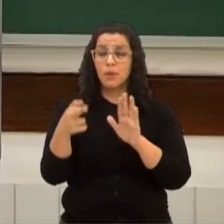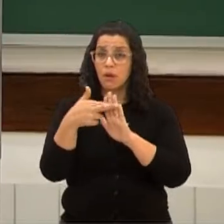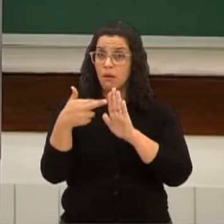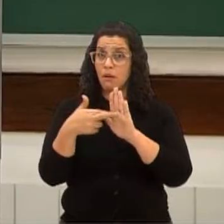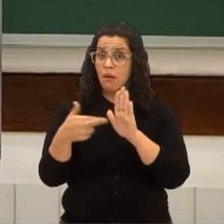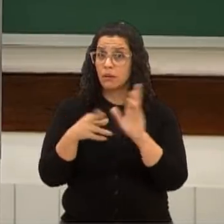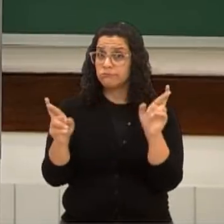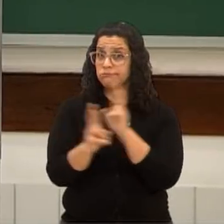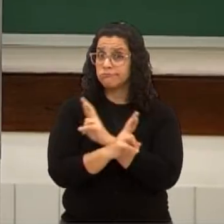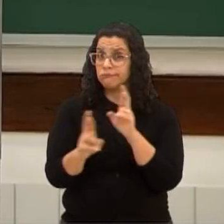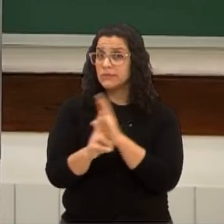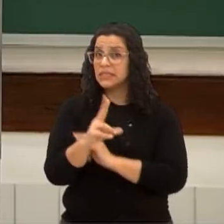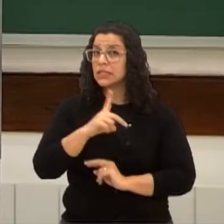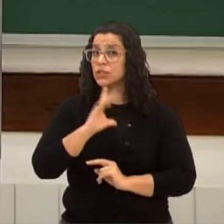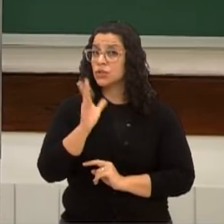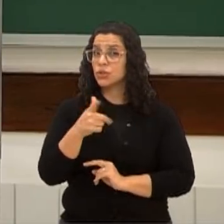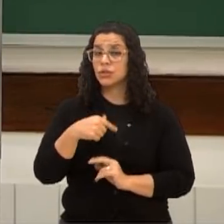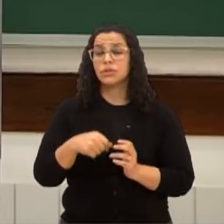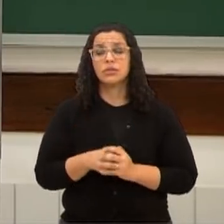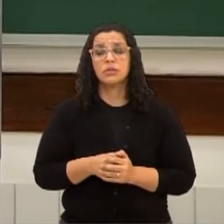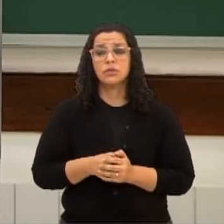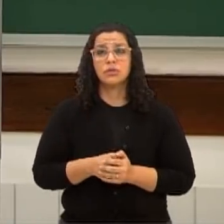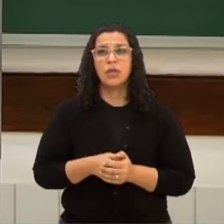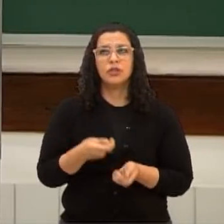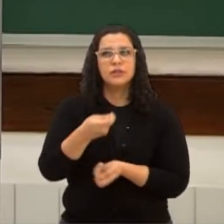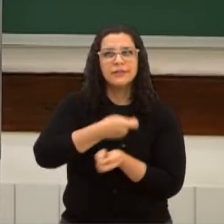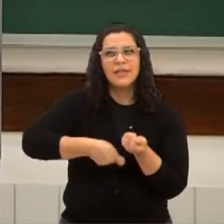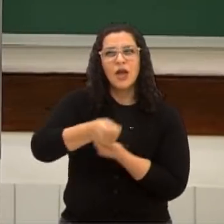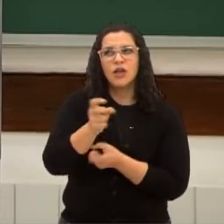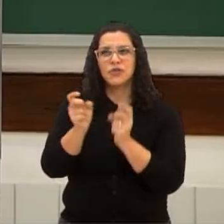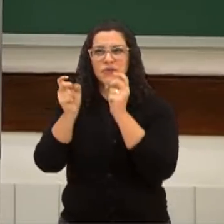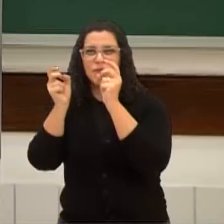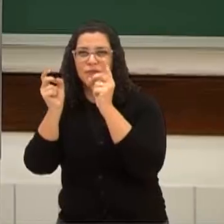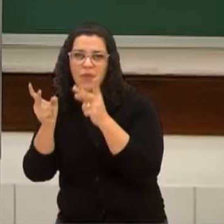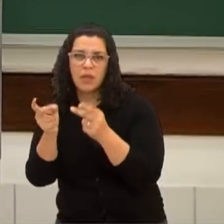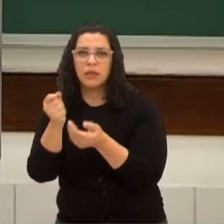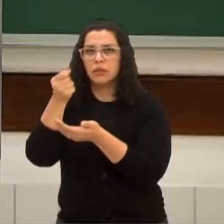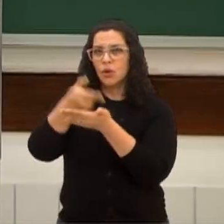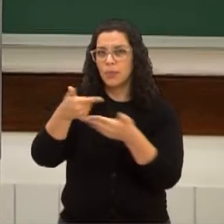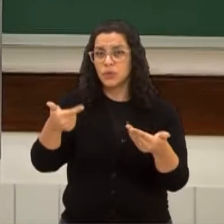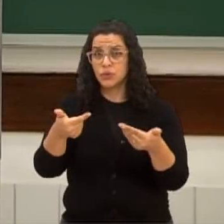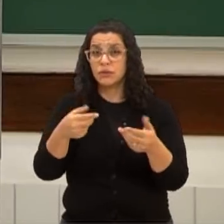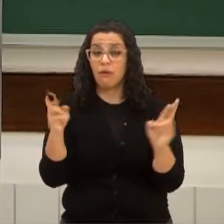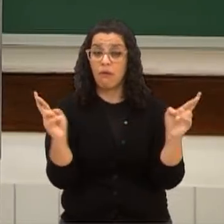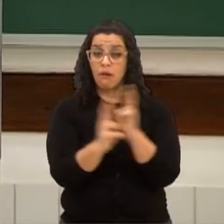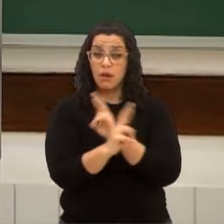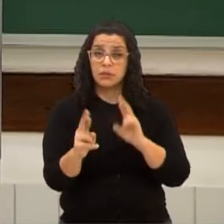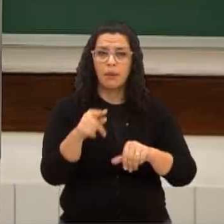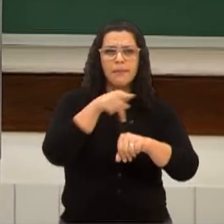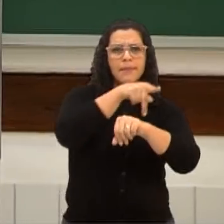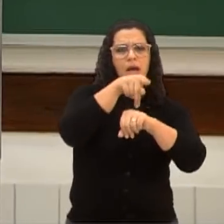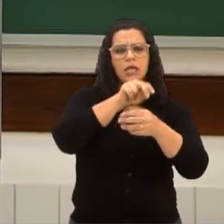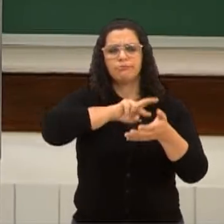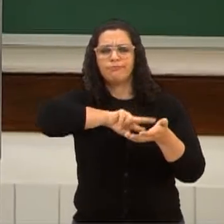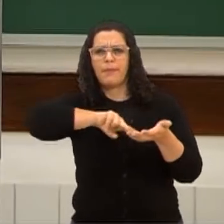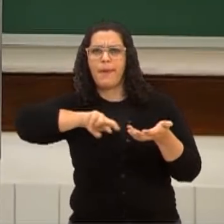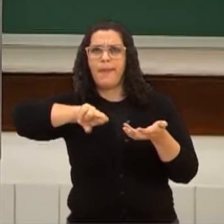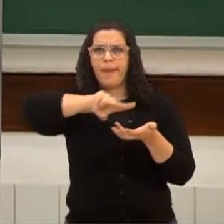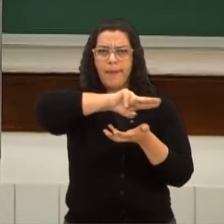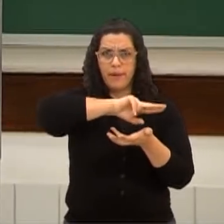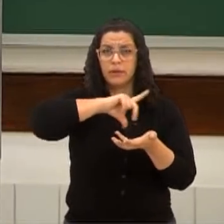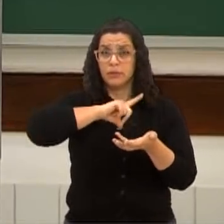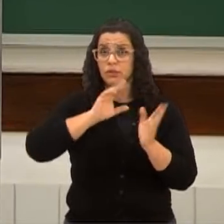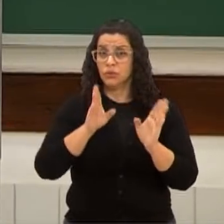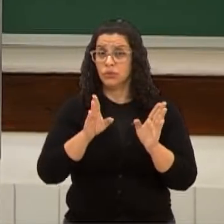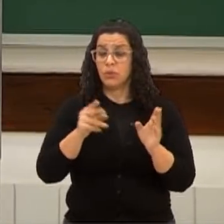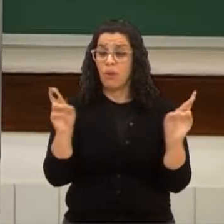estabeleceu relações comerciais com diferentes países do planeta. E a gente sabe